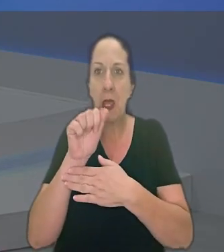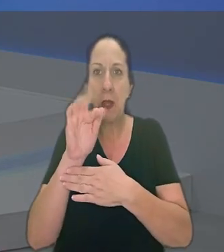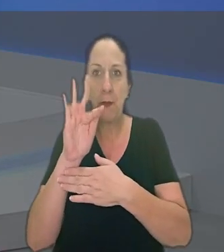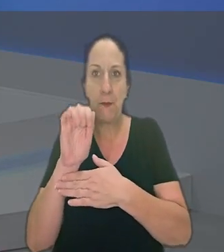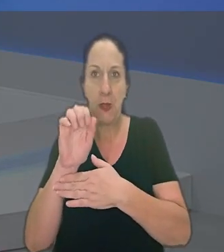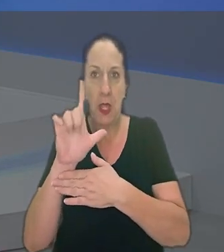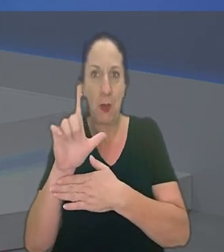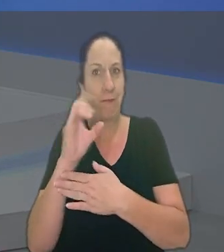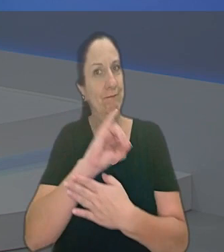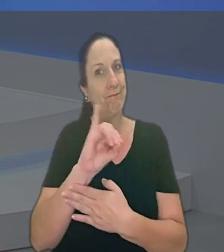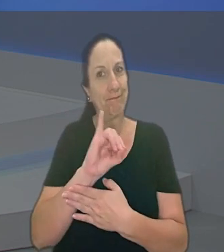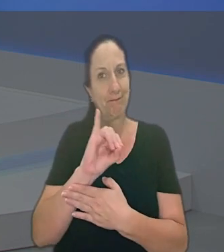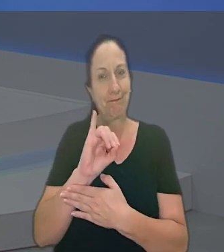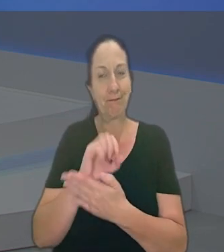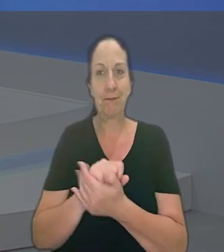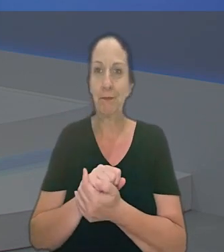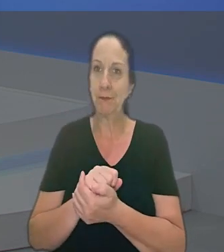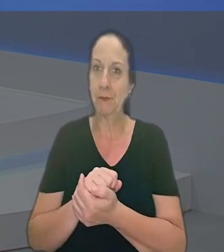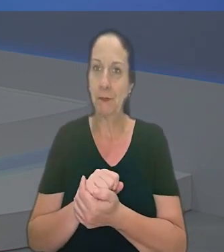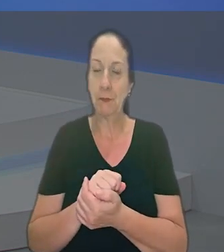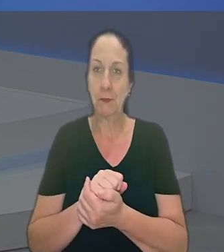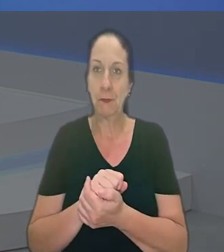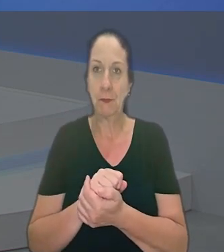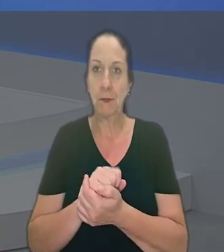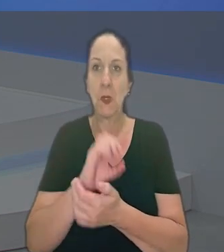repórter Rafael Oliveira. Oi, Rafael.